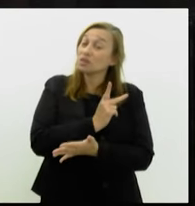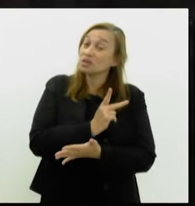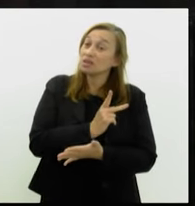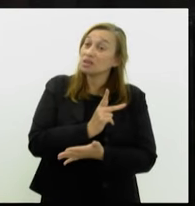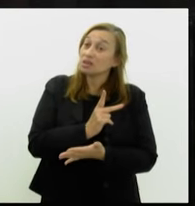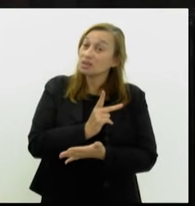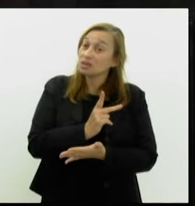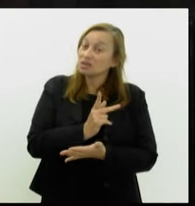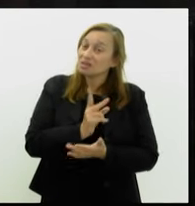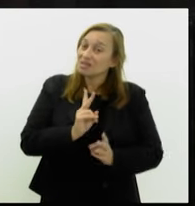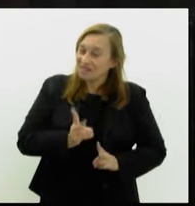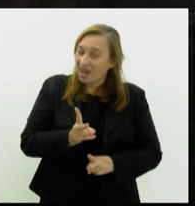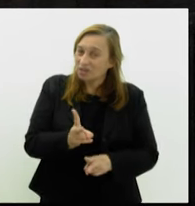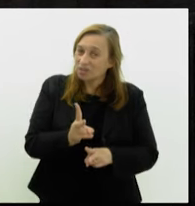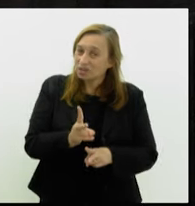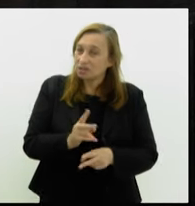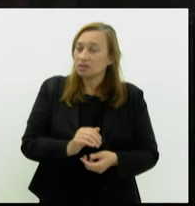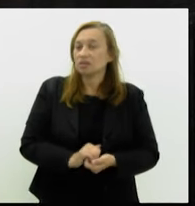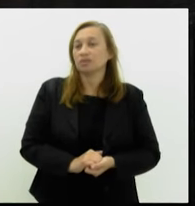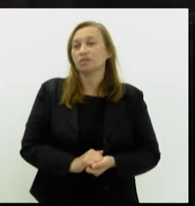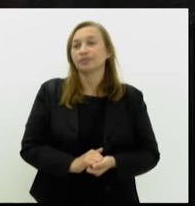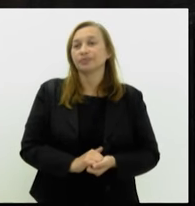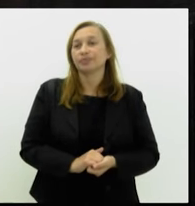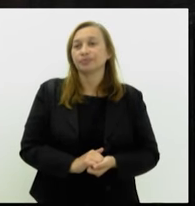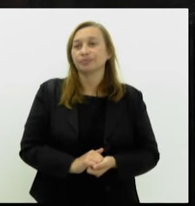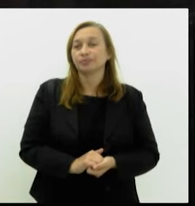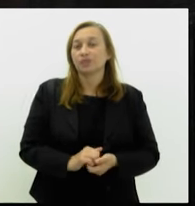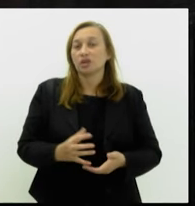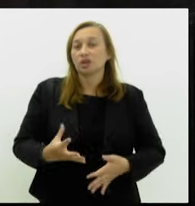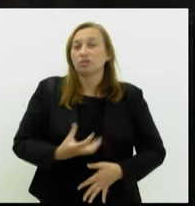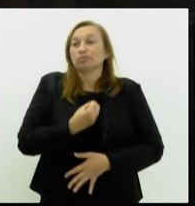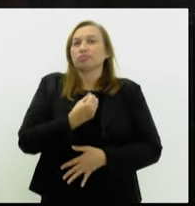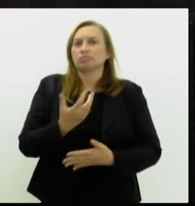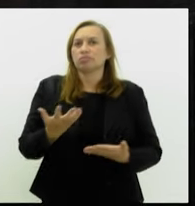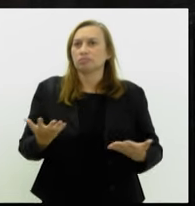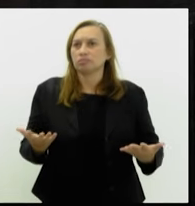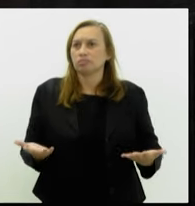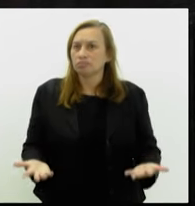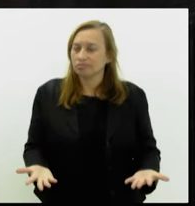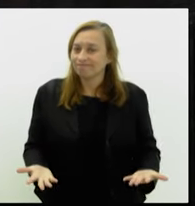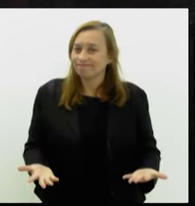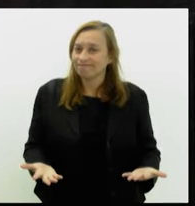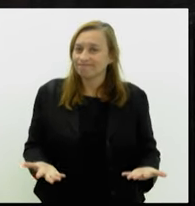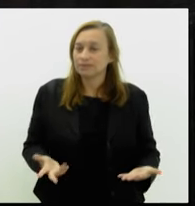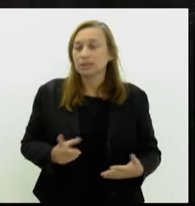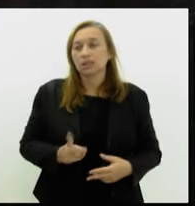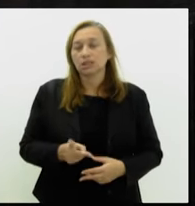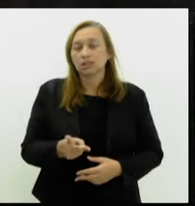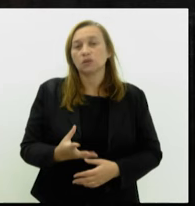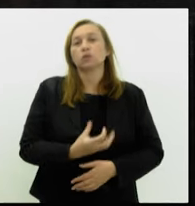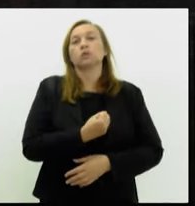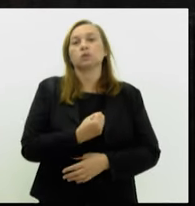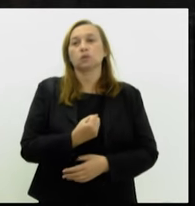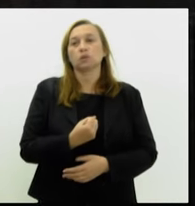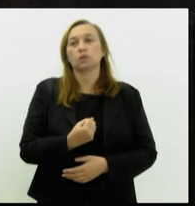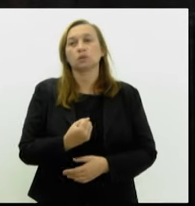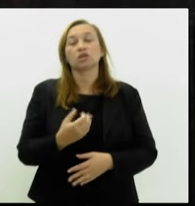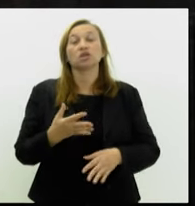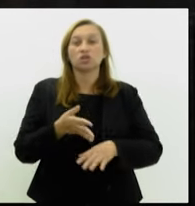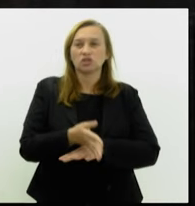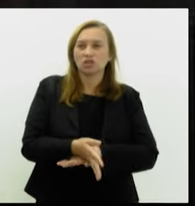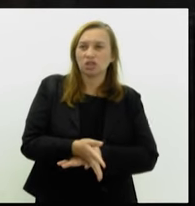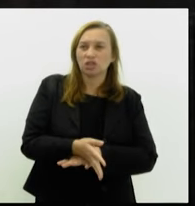certa frequência é nos surpreendermos. E sempre essa surpresa vem